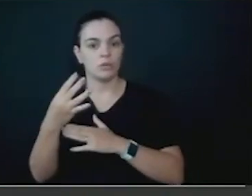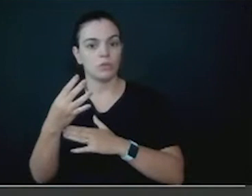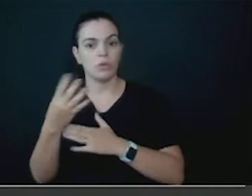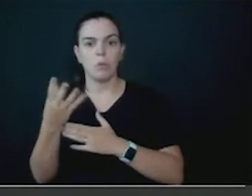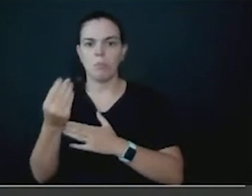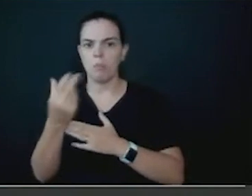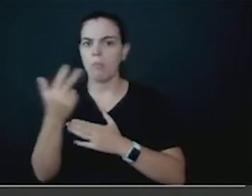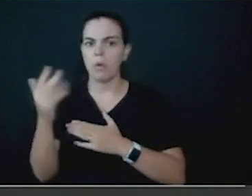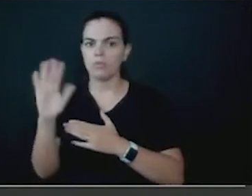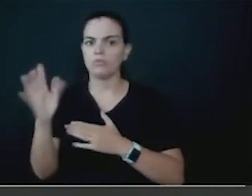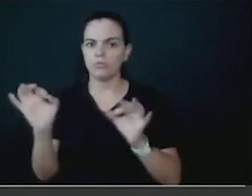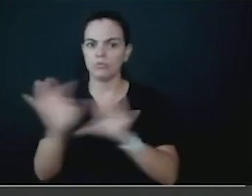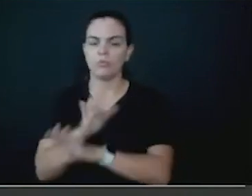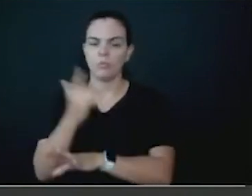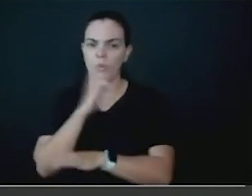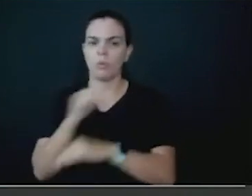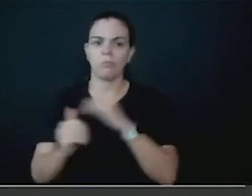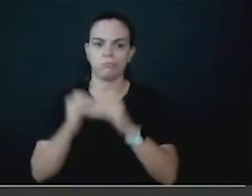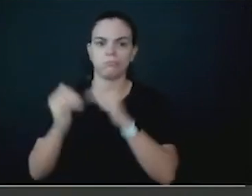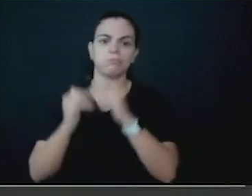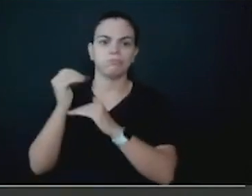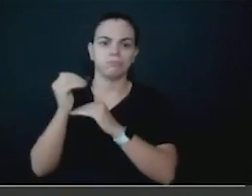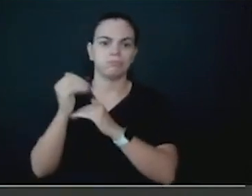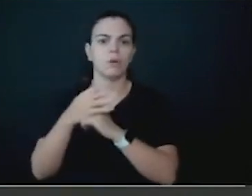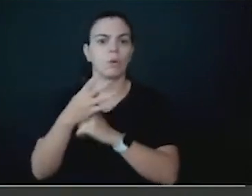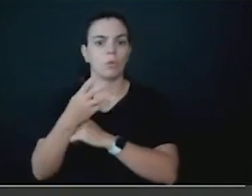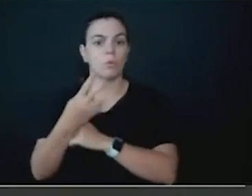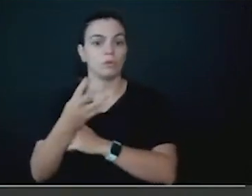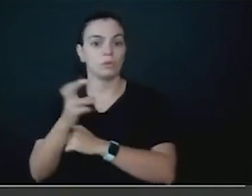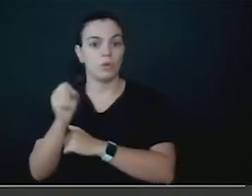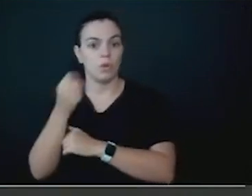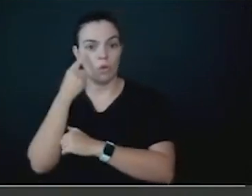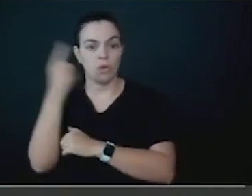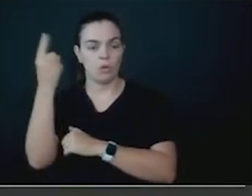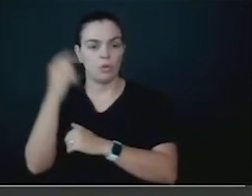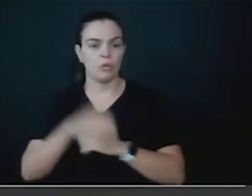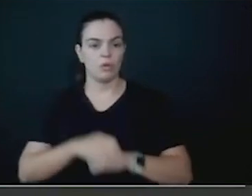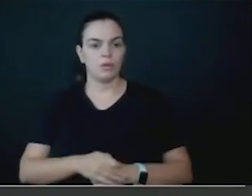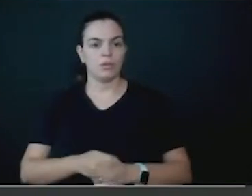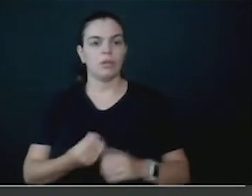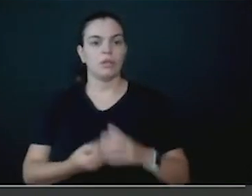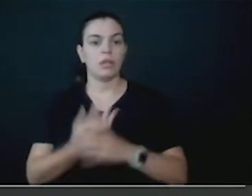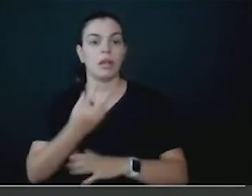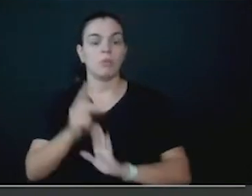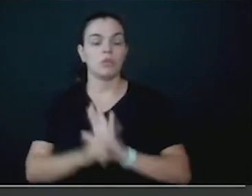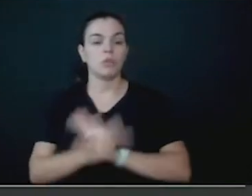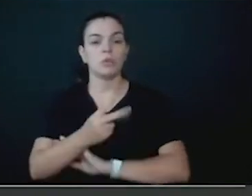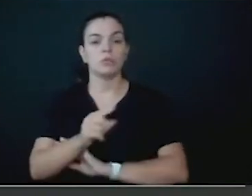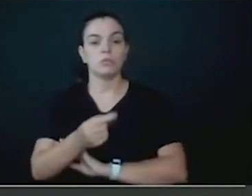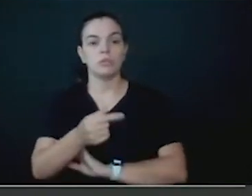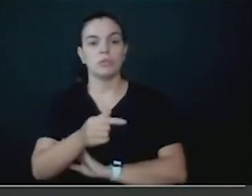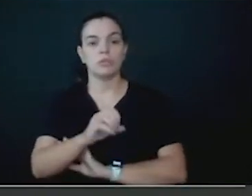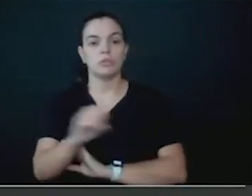Rosto da Cidade, além do previsto. Elaborar projetos de 2.700 metros de calçada.